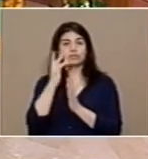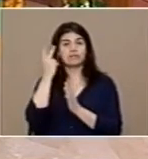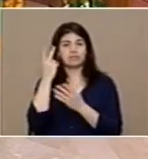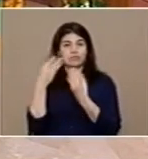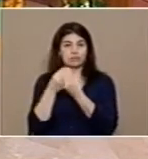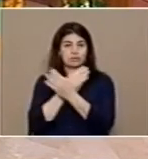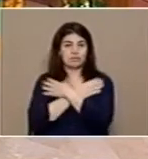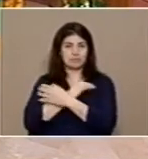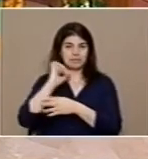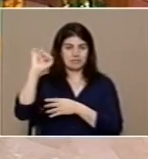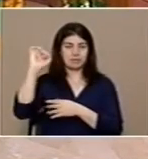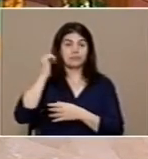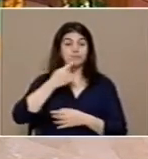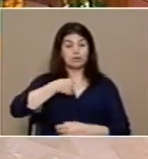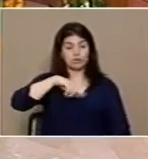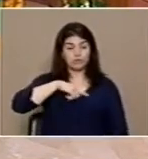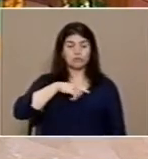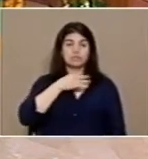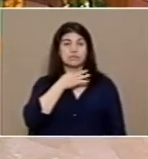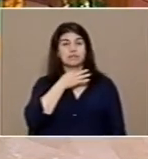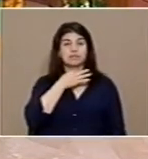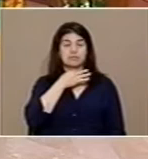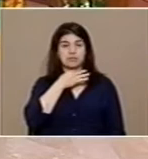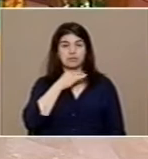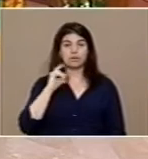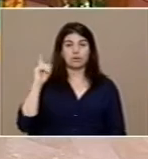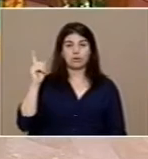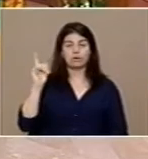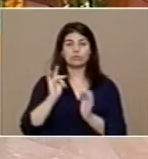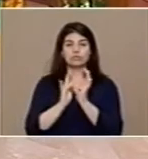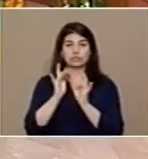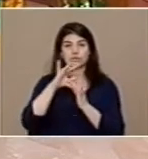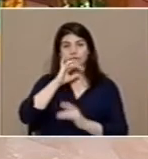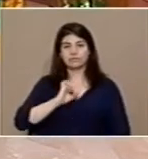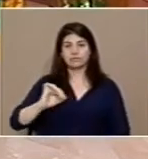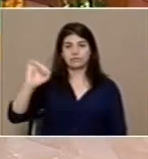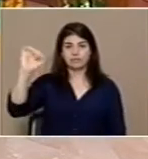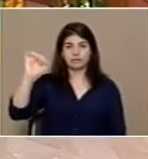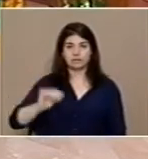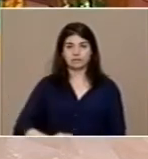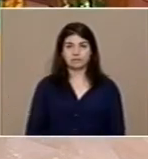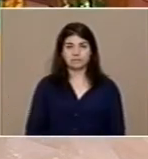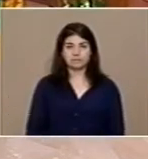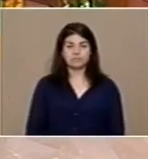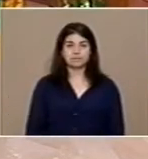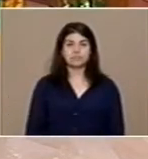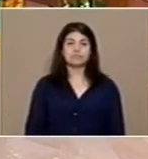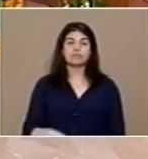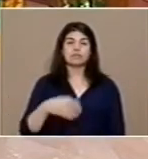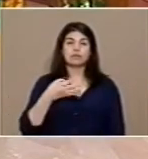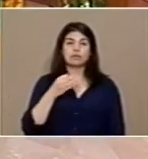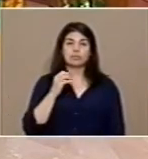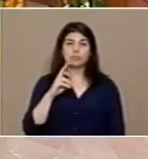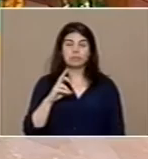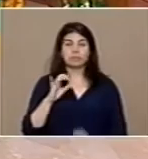para cantar nos vossos louvores por Jesus Cristo vosso filho e por